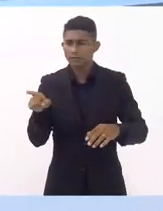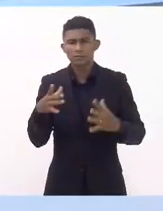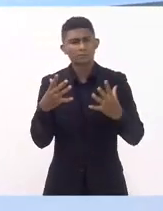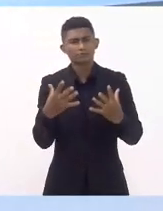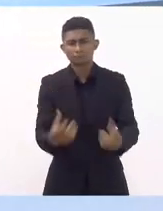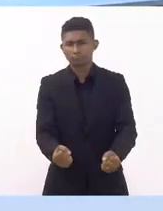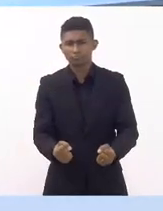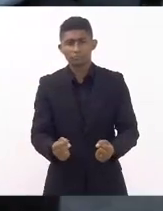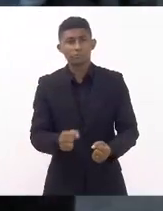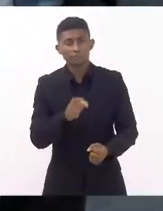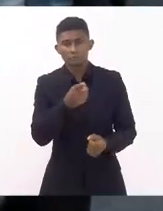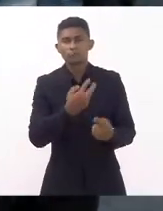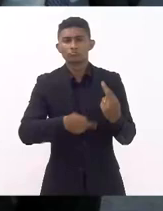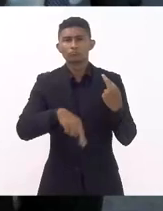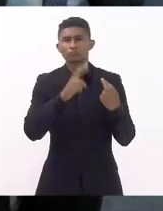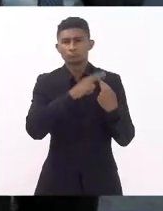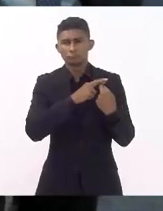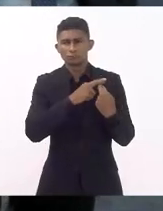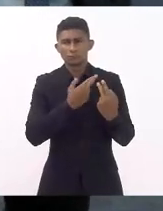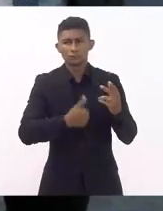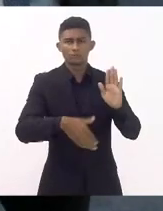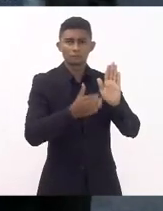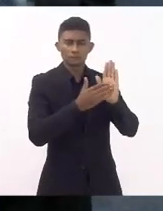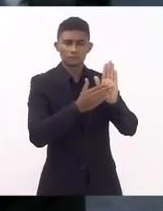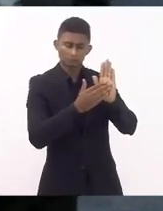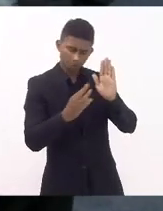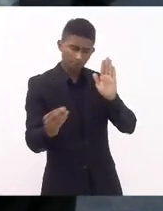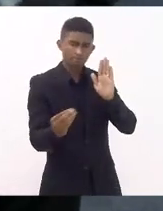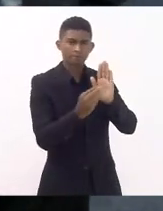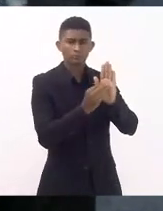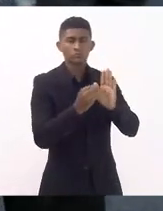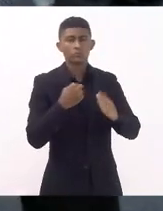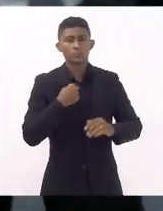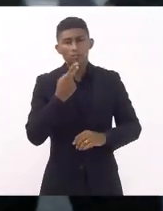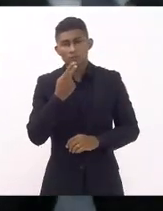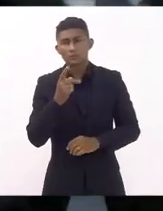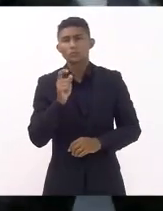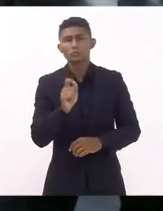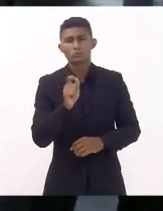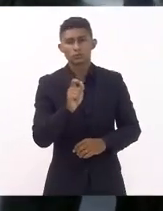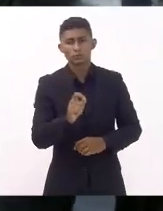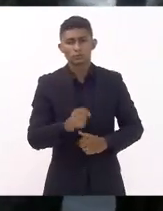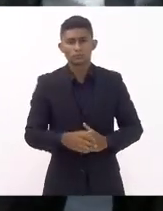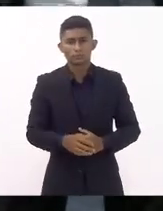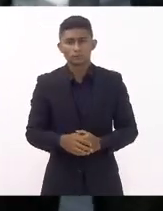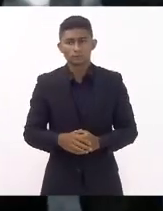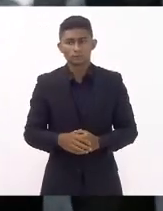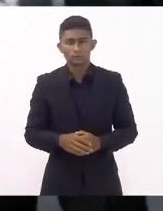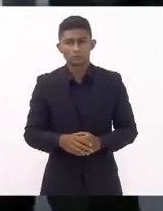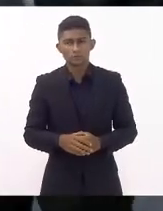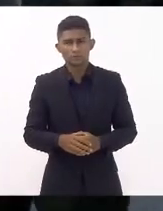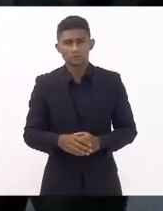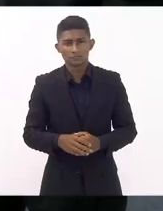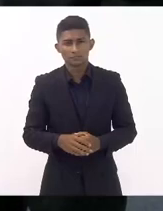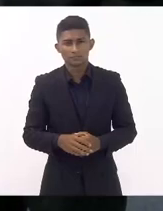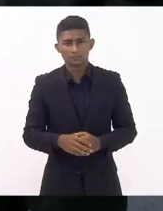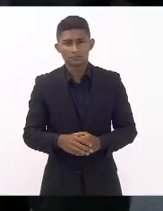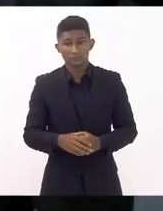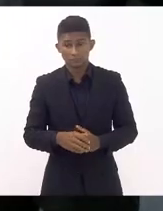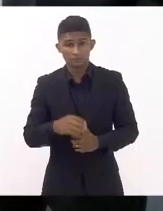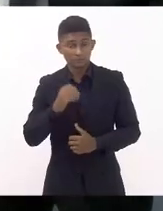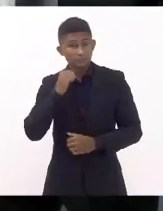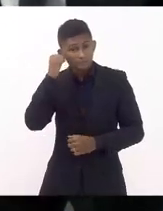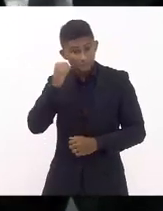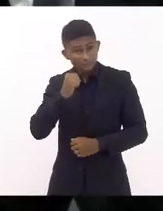o compromisso e trouxe o projeto para a pauta. E eu costumo dizer o seguinte: o Senado